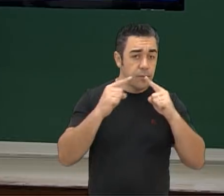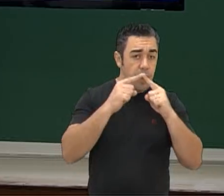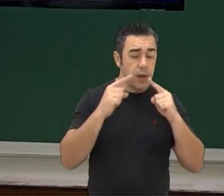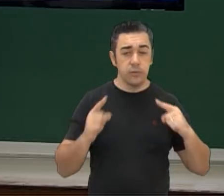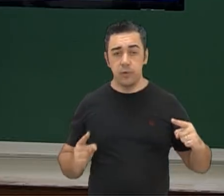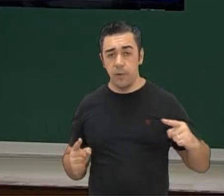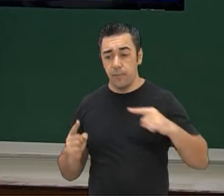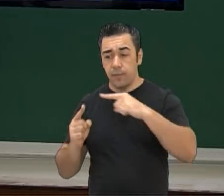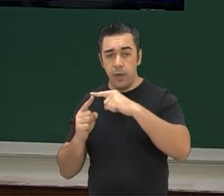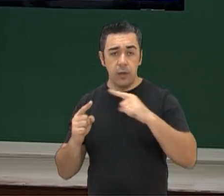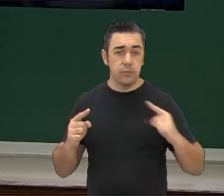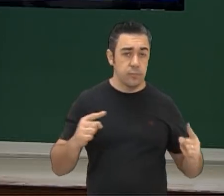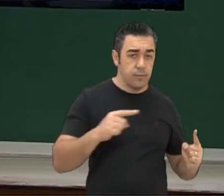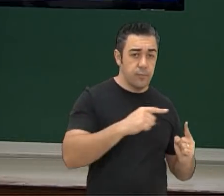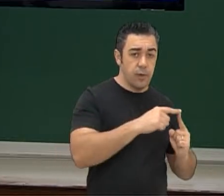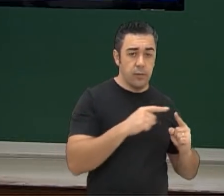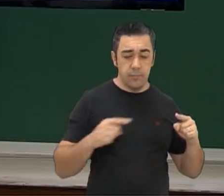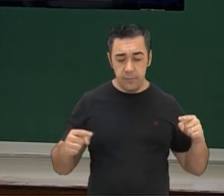seriam esses dois aqui.